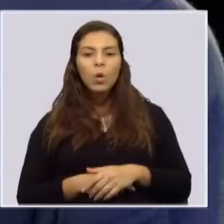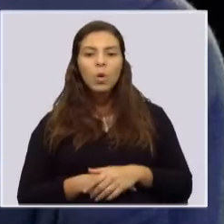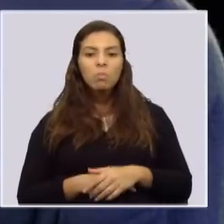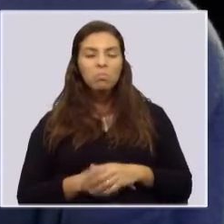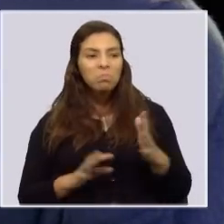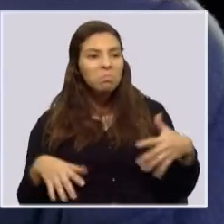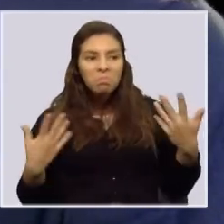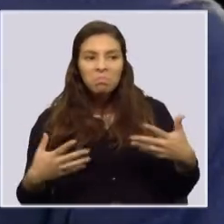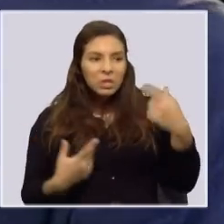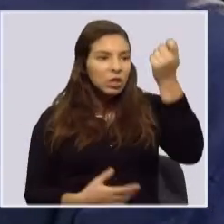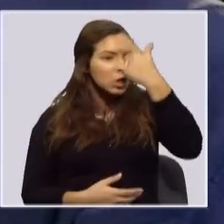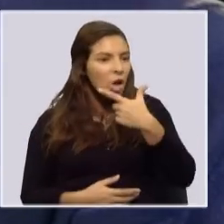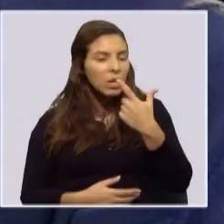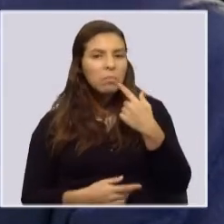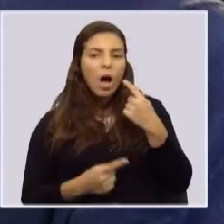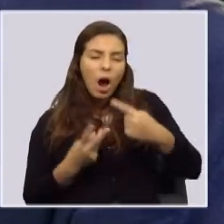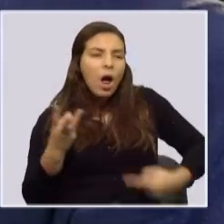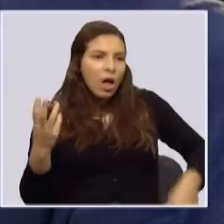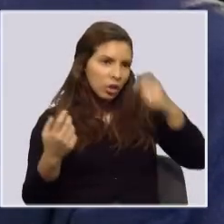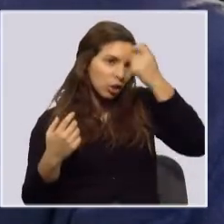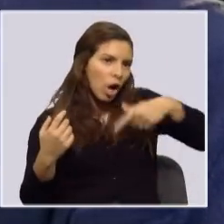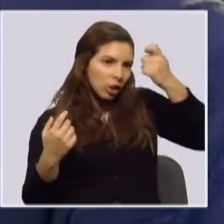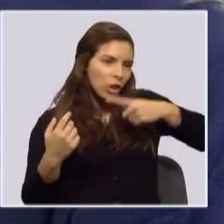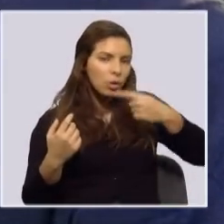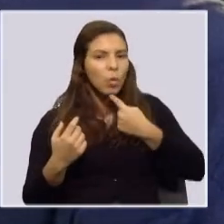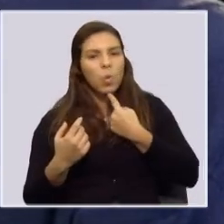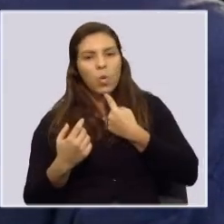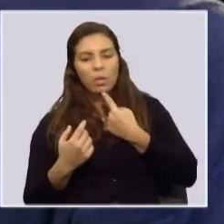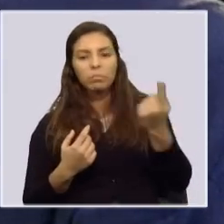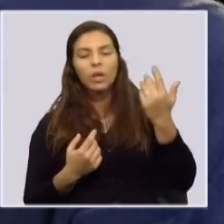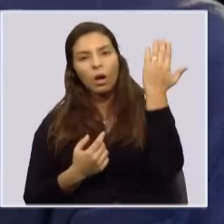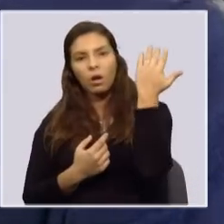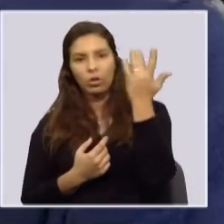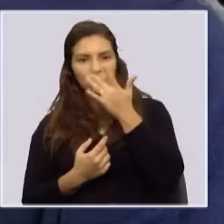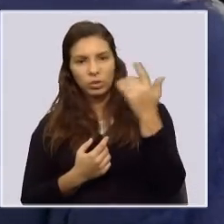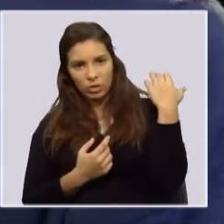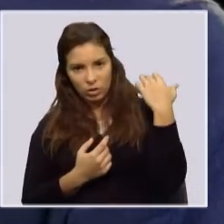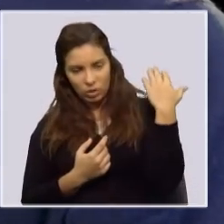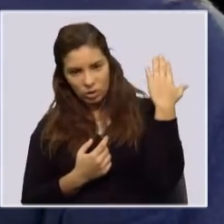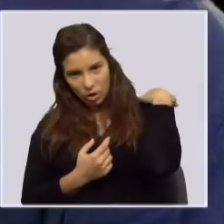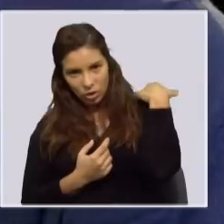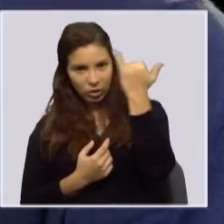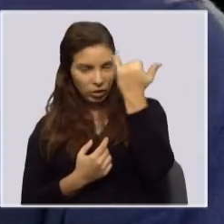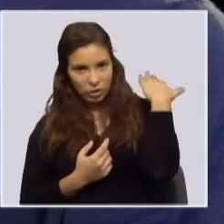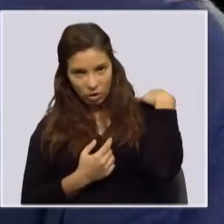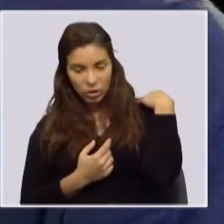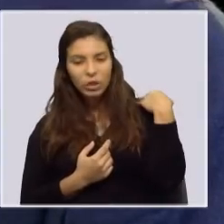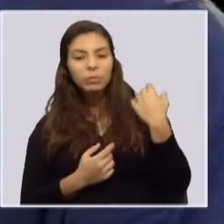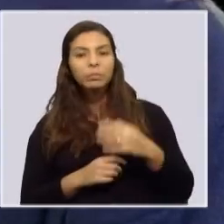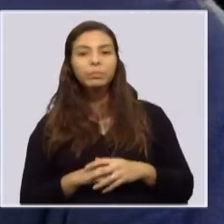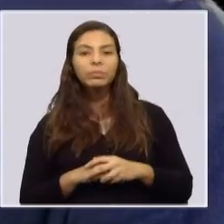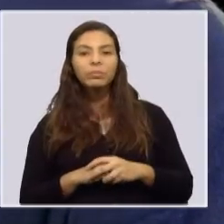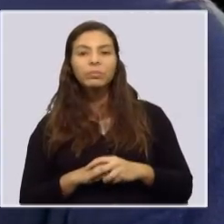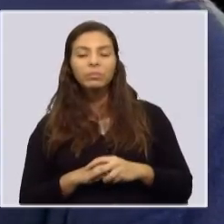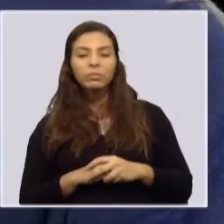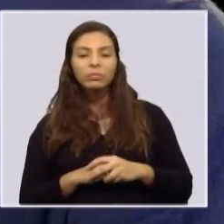alguma história, eu não me estou a lembrar assim nenhuma em especial, mas tem algumas histórias em que os políticos, nomeadamente o António Costa, é muito cuzão, o primeiro-ministro é muito cuzão